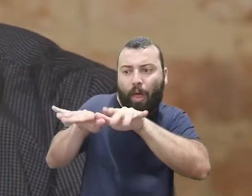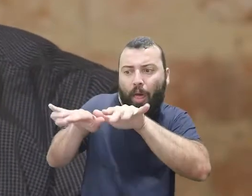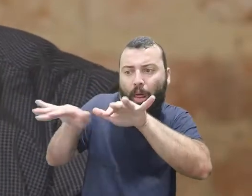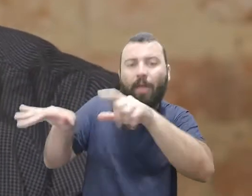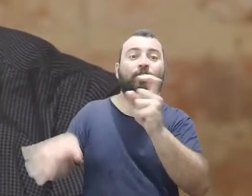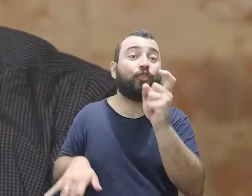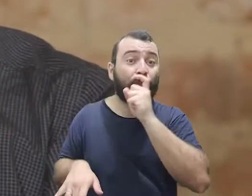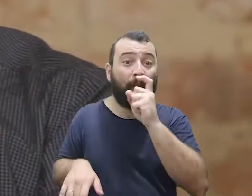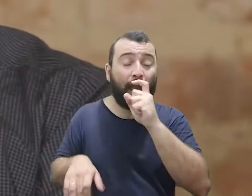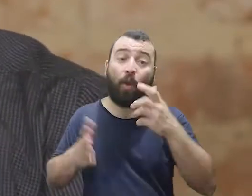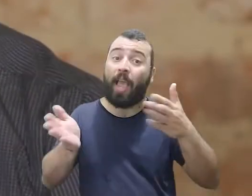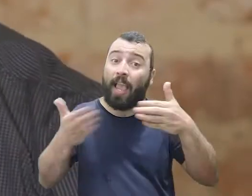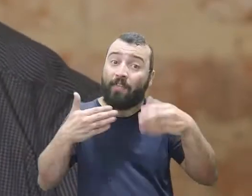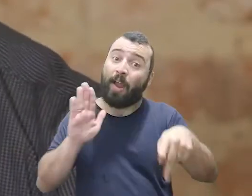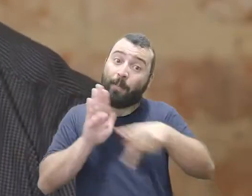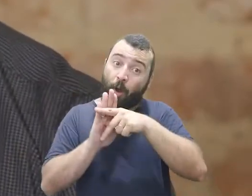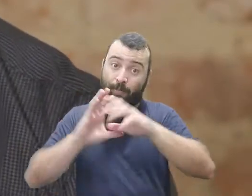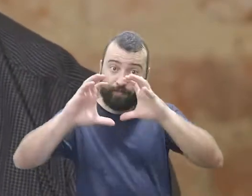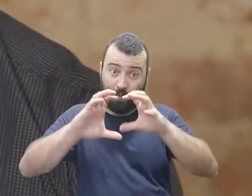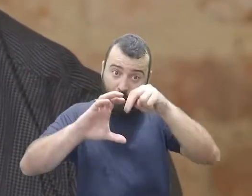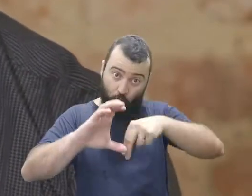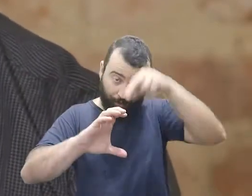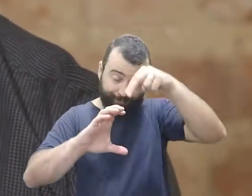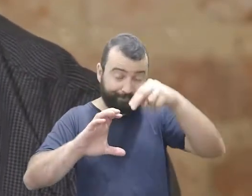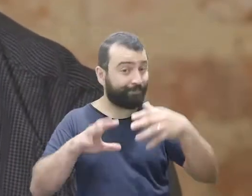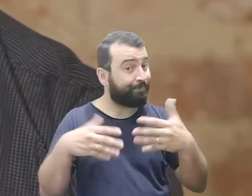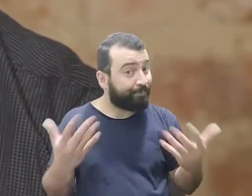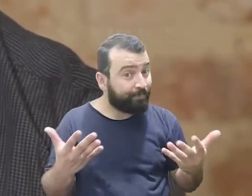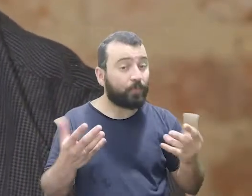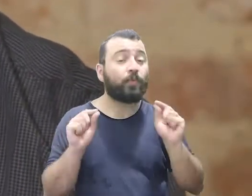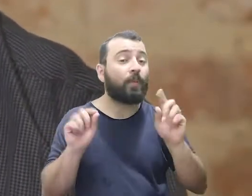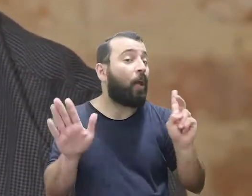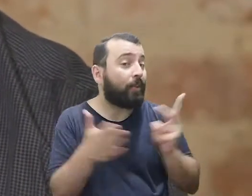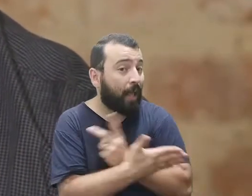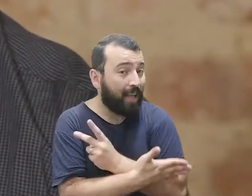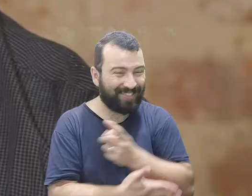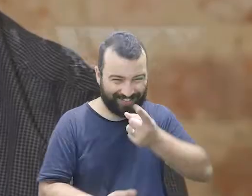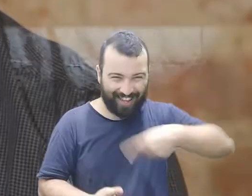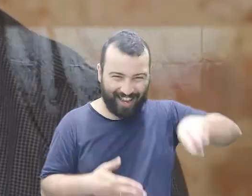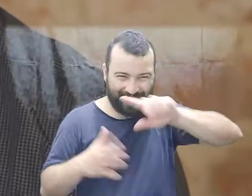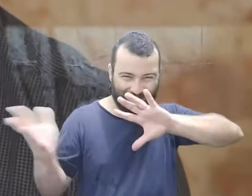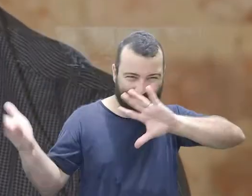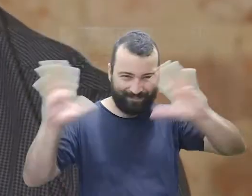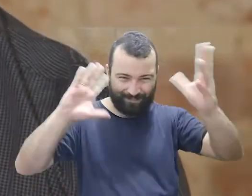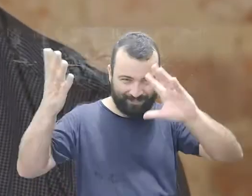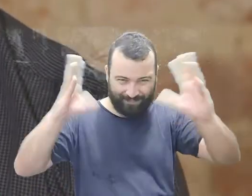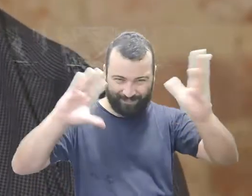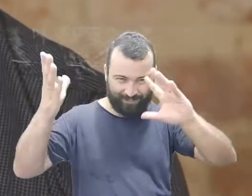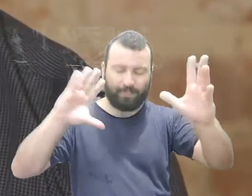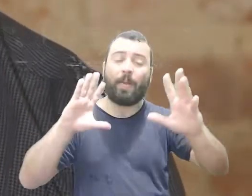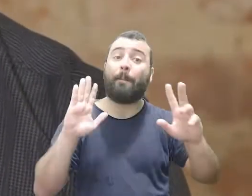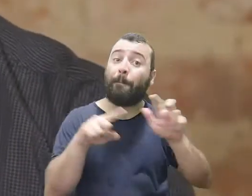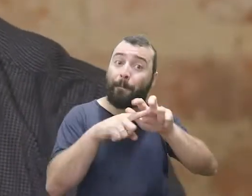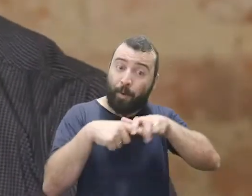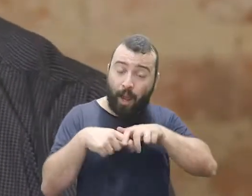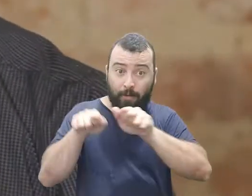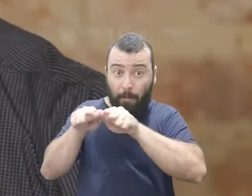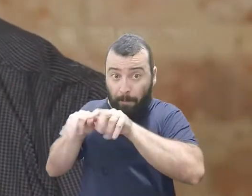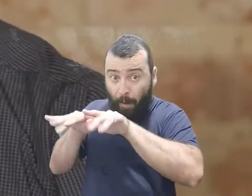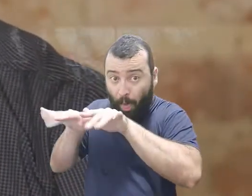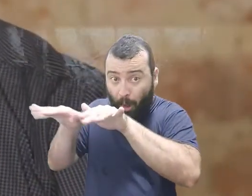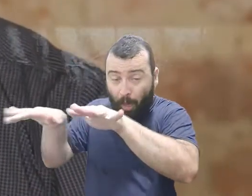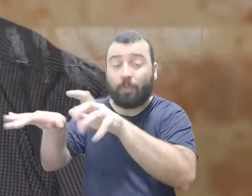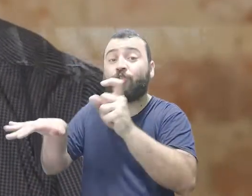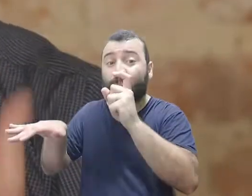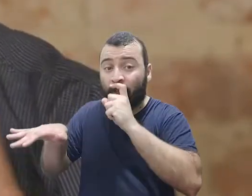expansão do gelo no inverno do hemisfério norte. Ocorre que essas mudanças causadas pelo avanço